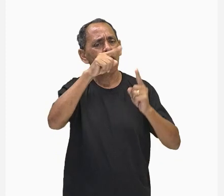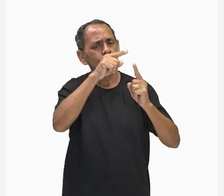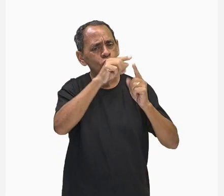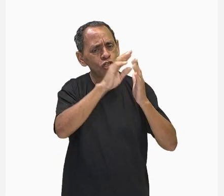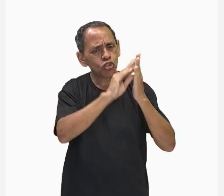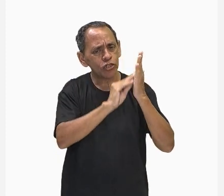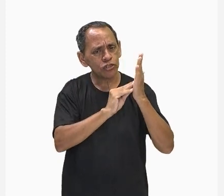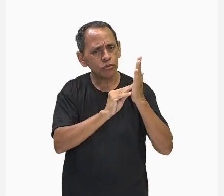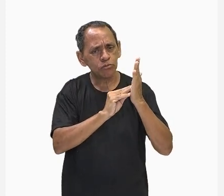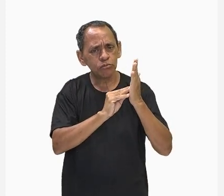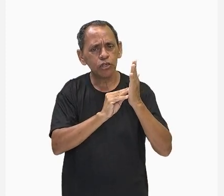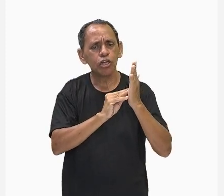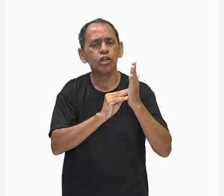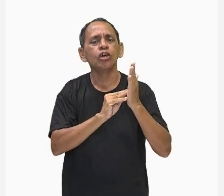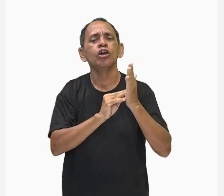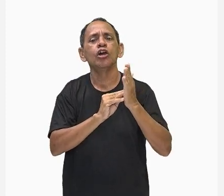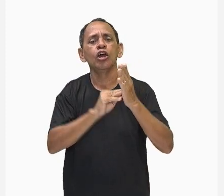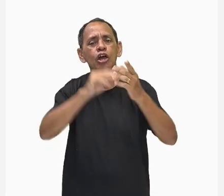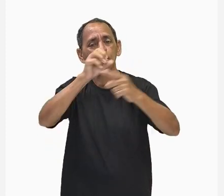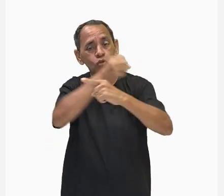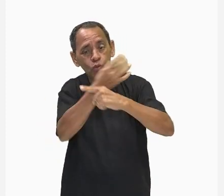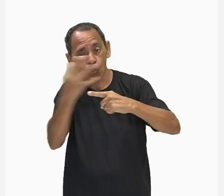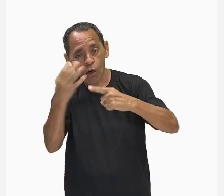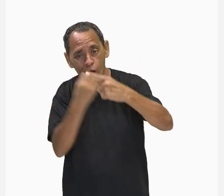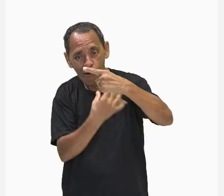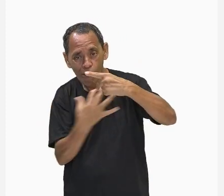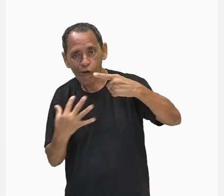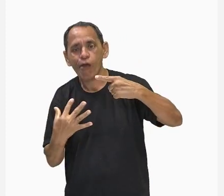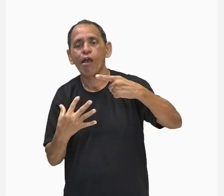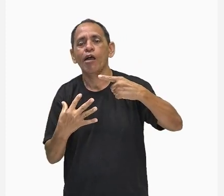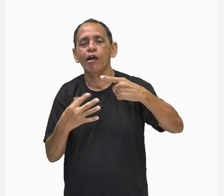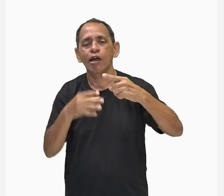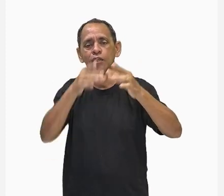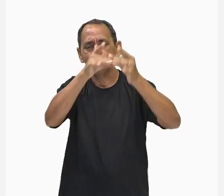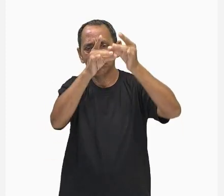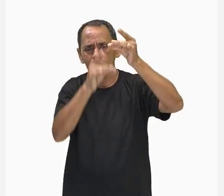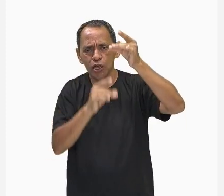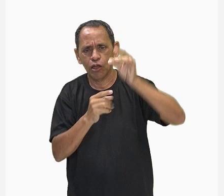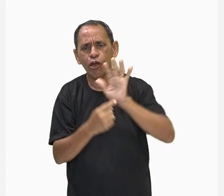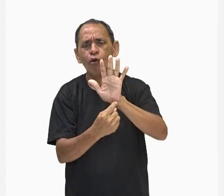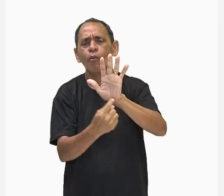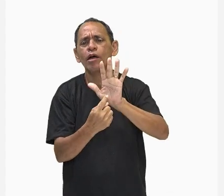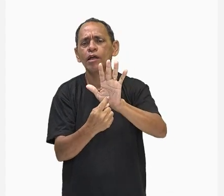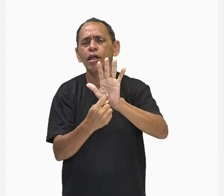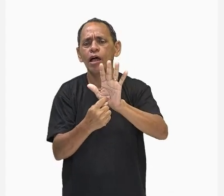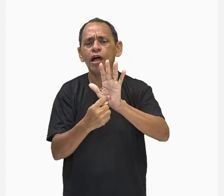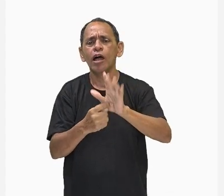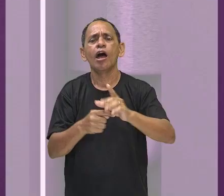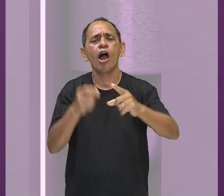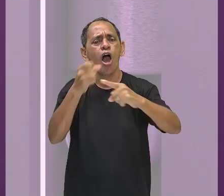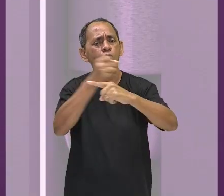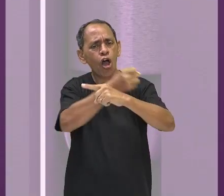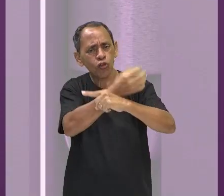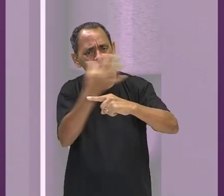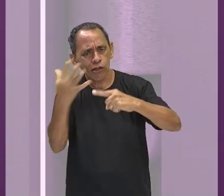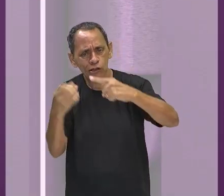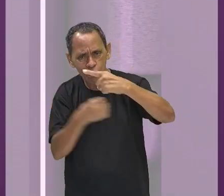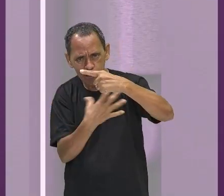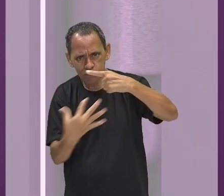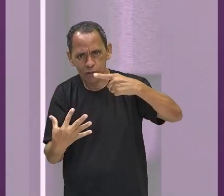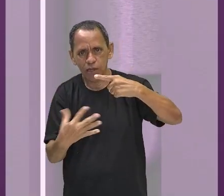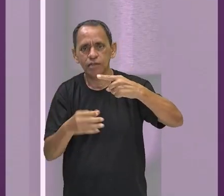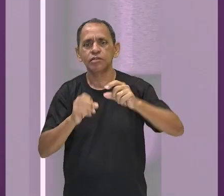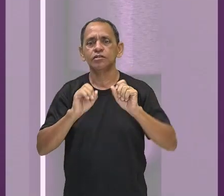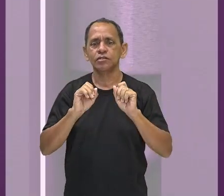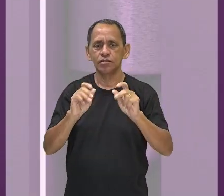conhecimento fração decimal, detalhamento, representação de frações decimais.